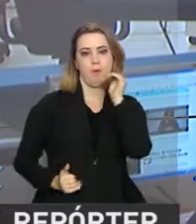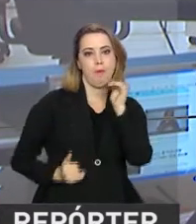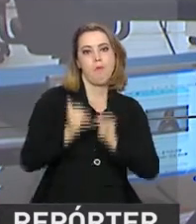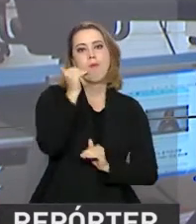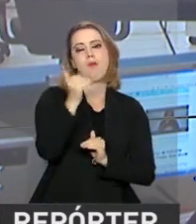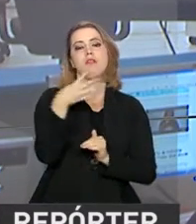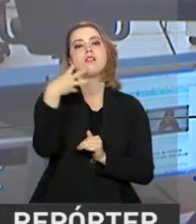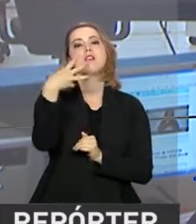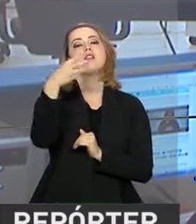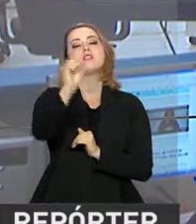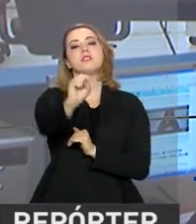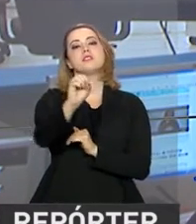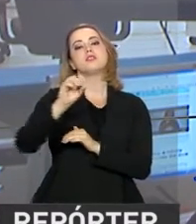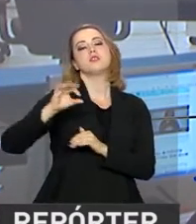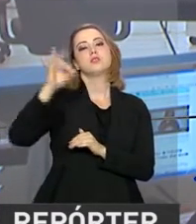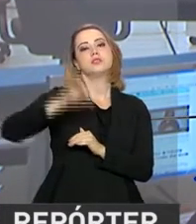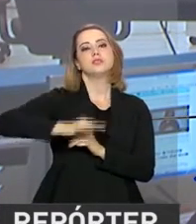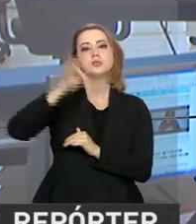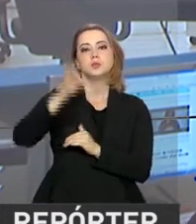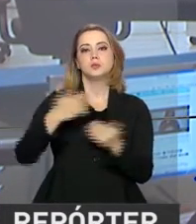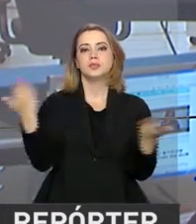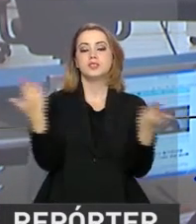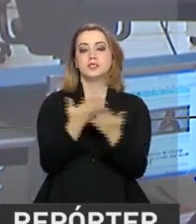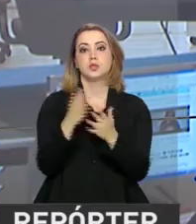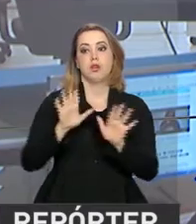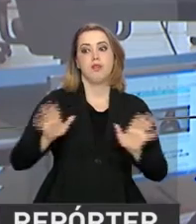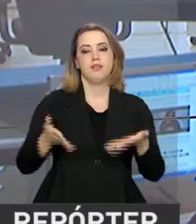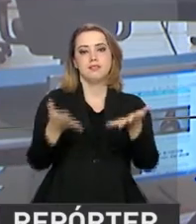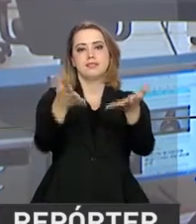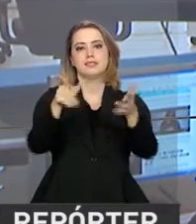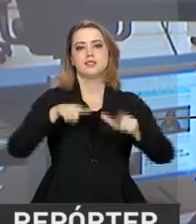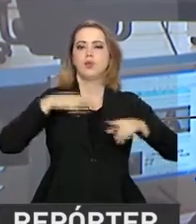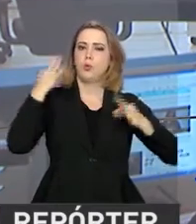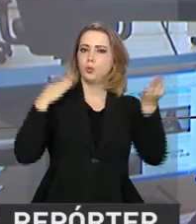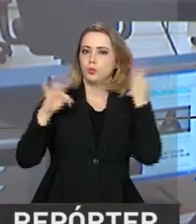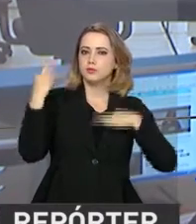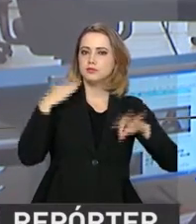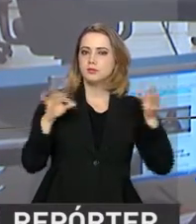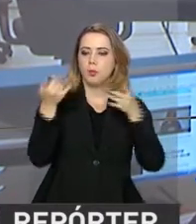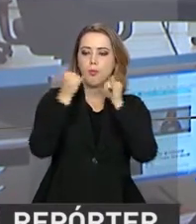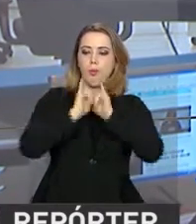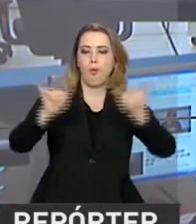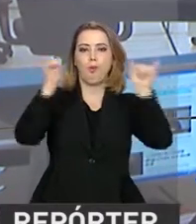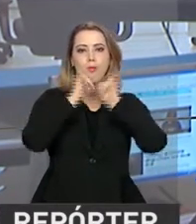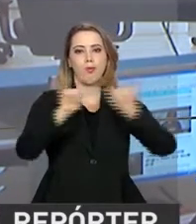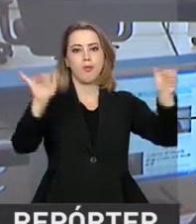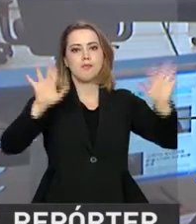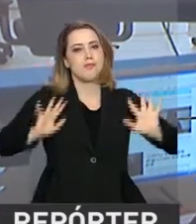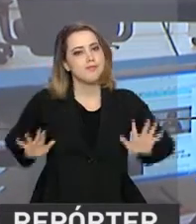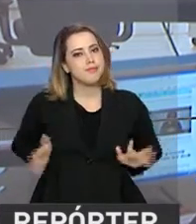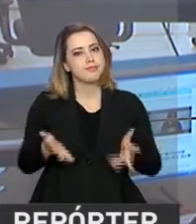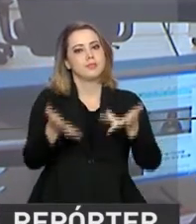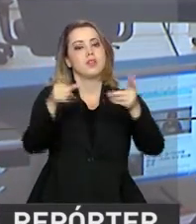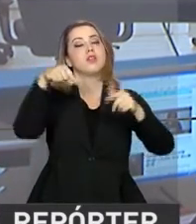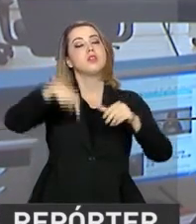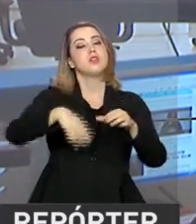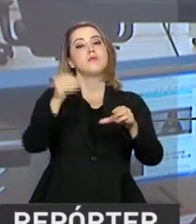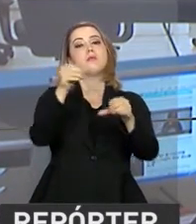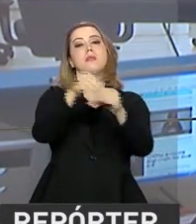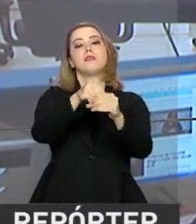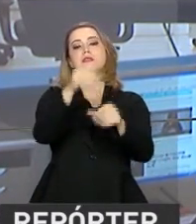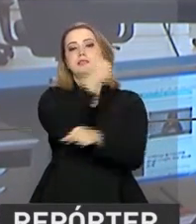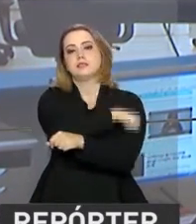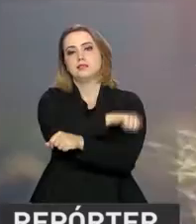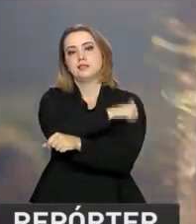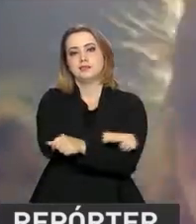38 por cento para manter o setor aquecido foi lançada no rio de janeiro a campanha para incentivar o turismo interno